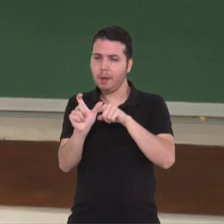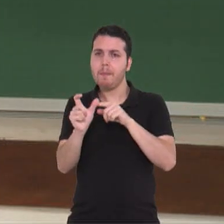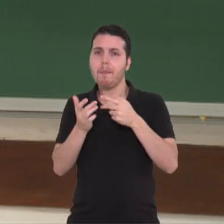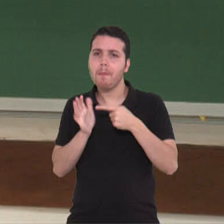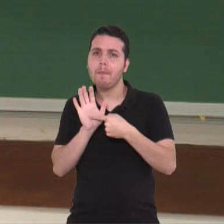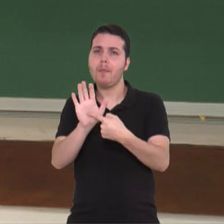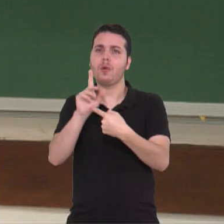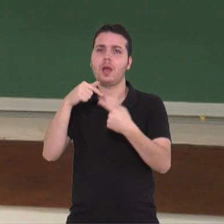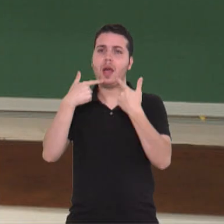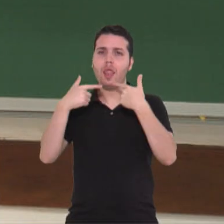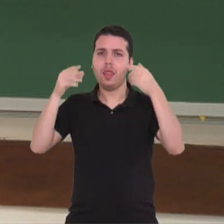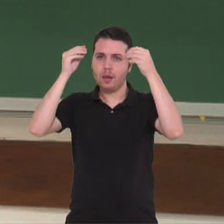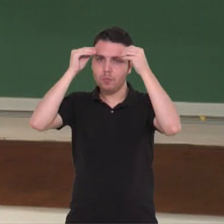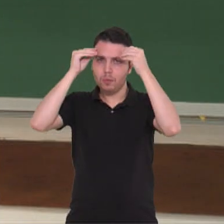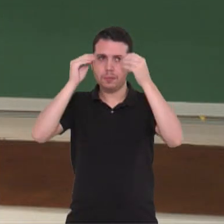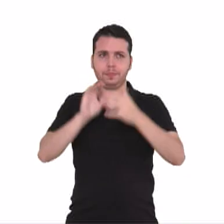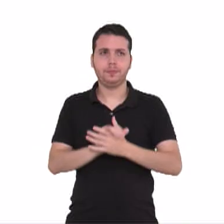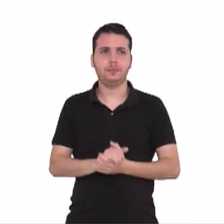linguagem.